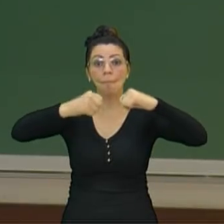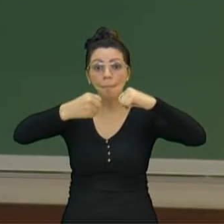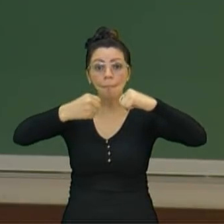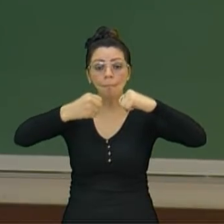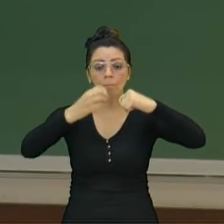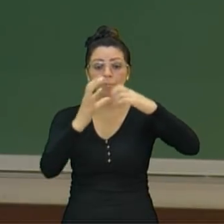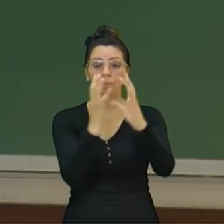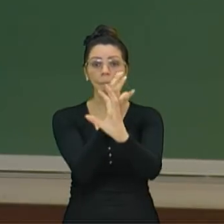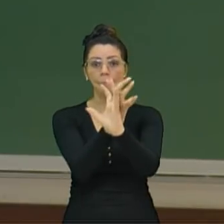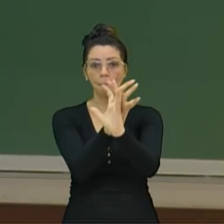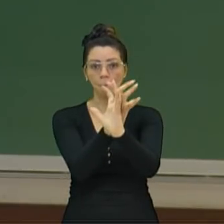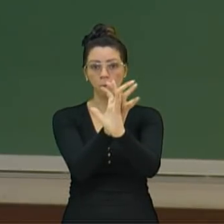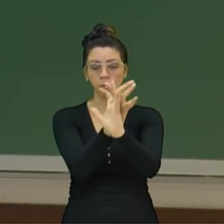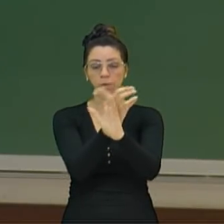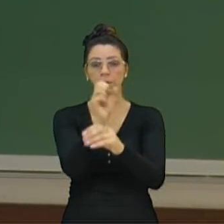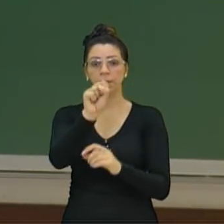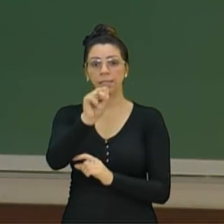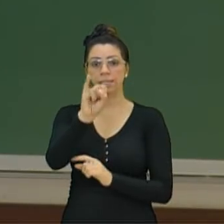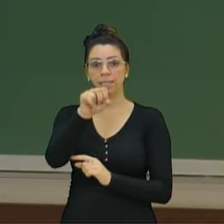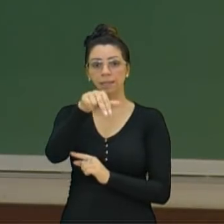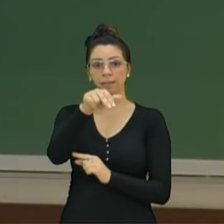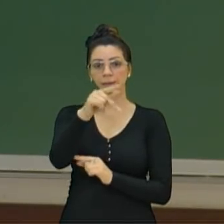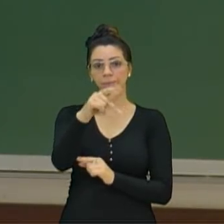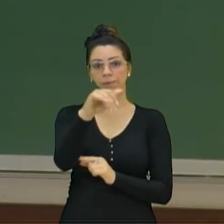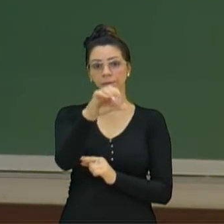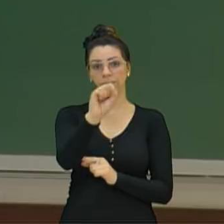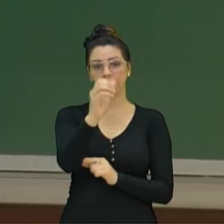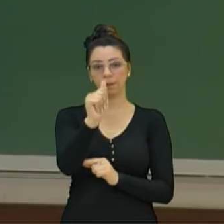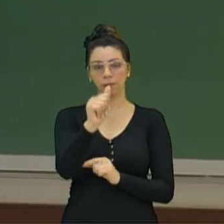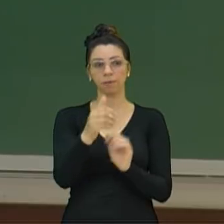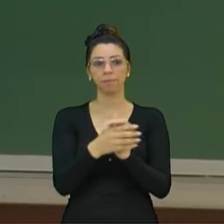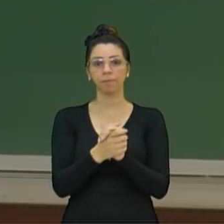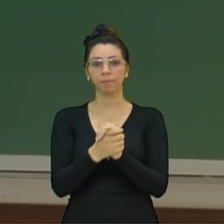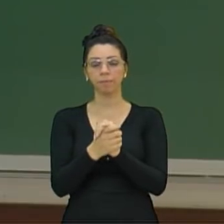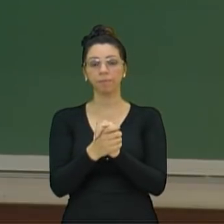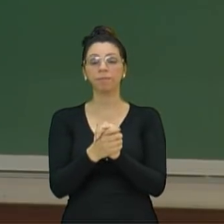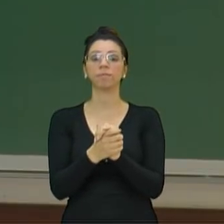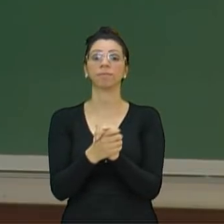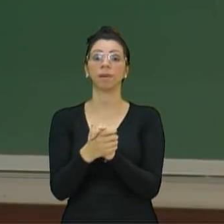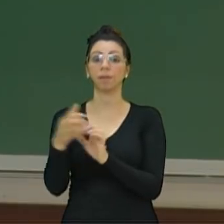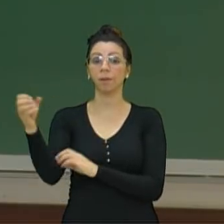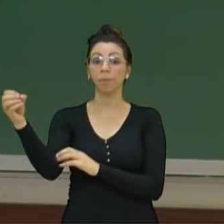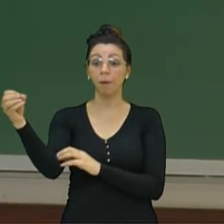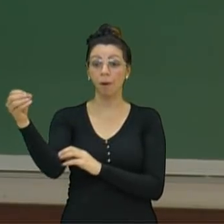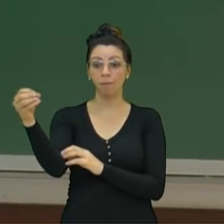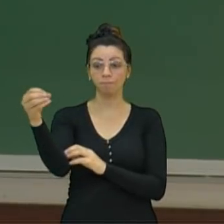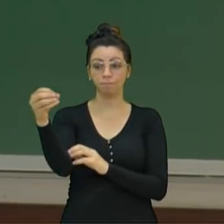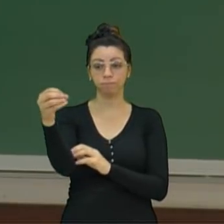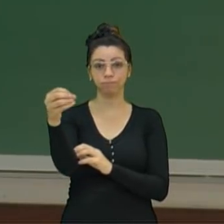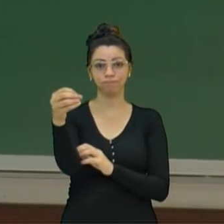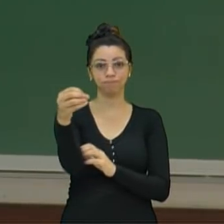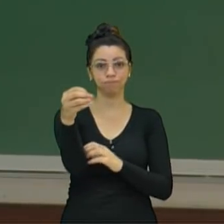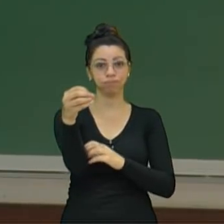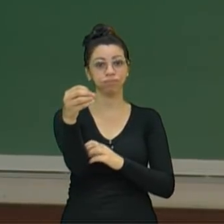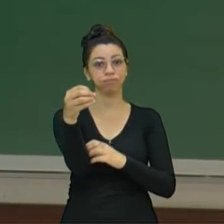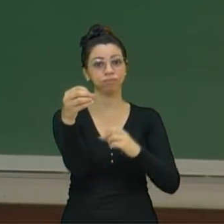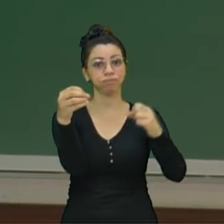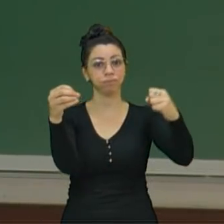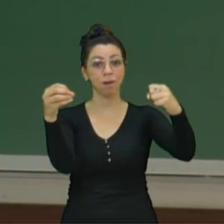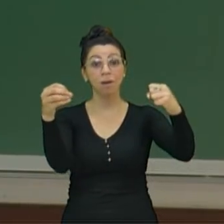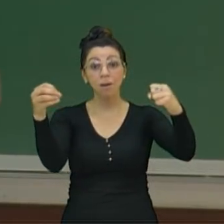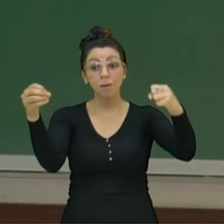esses neurotransmissores, vão entrar no próximo neurônio, nos seus, o quê? Dendritos.